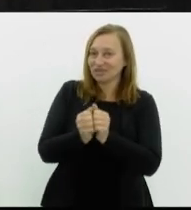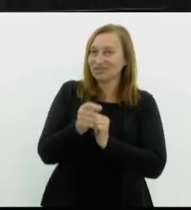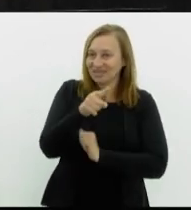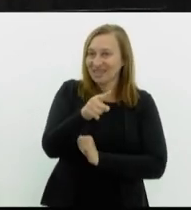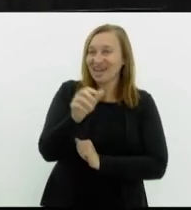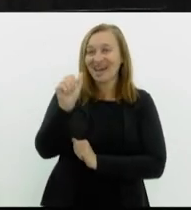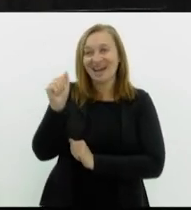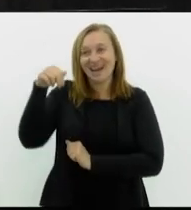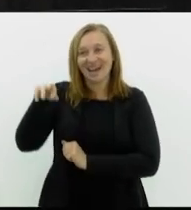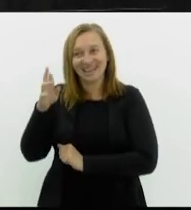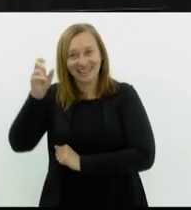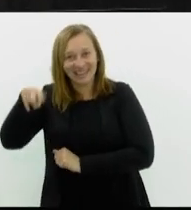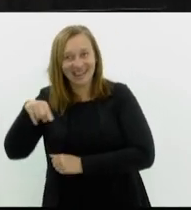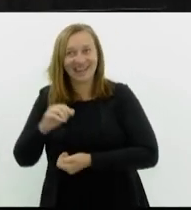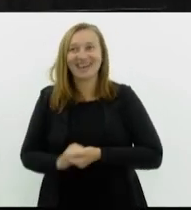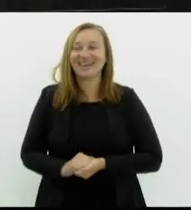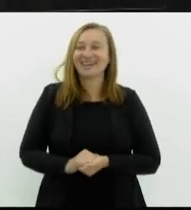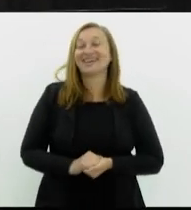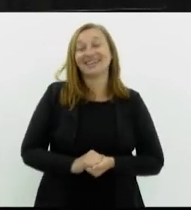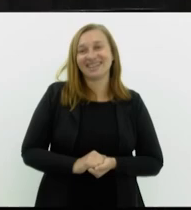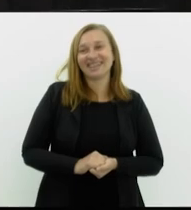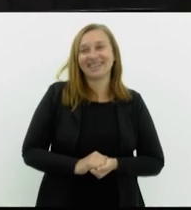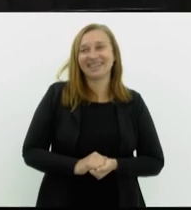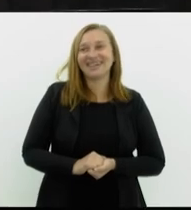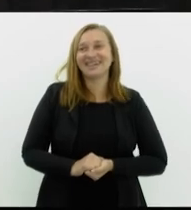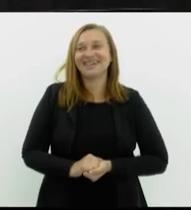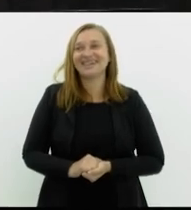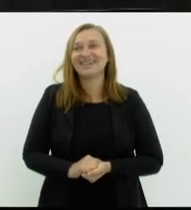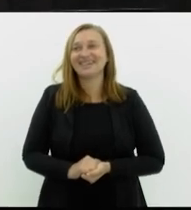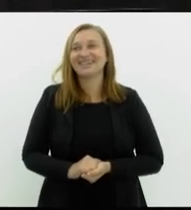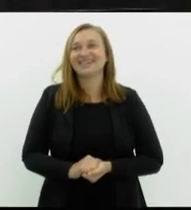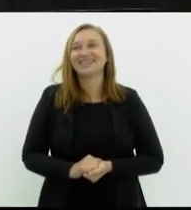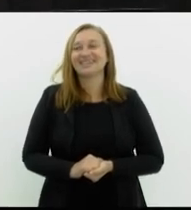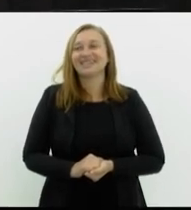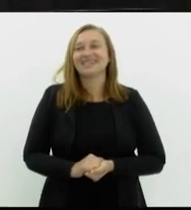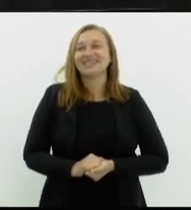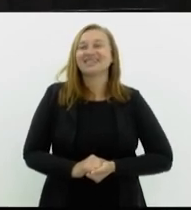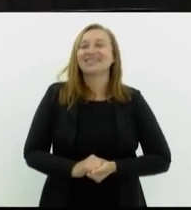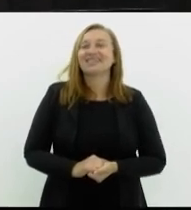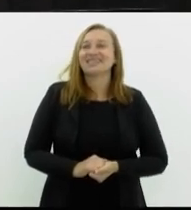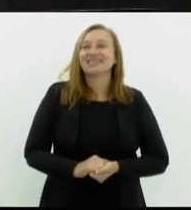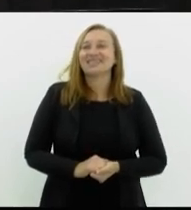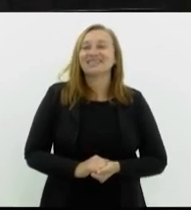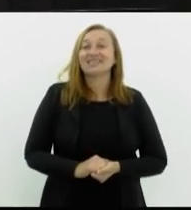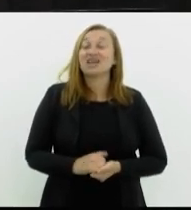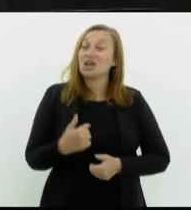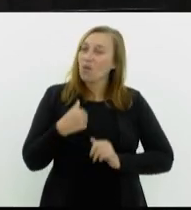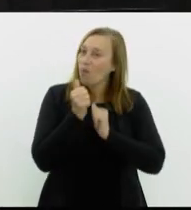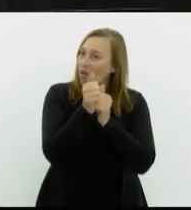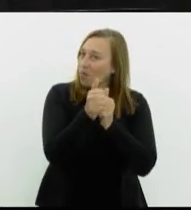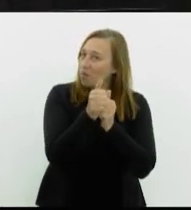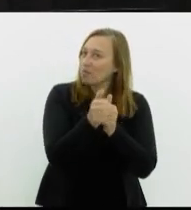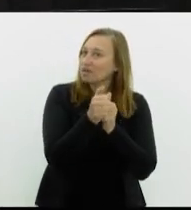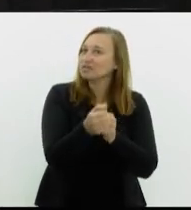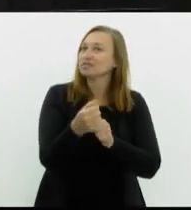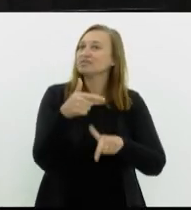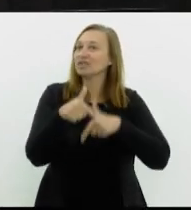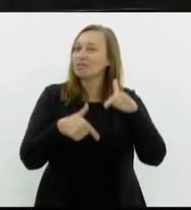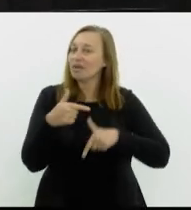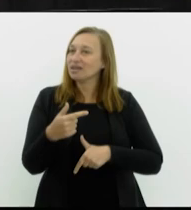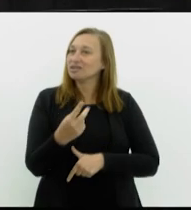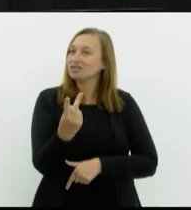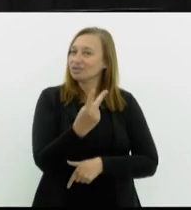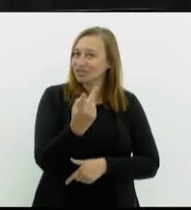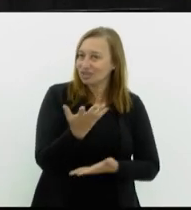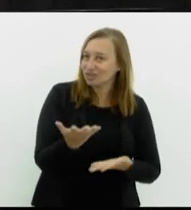irmão. Não é de maçonaria, é irmão mesmo, né? Porque tem irmão de maçonaria, é irmão mesmo. E eu acompanho o trabalho de vocês. Estão fazendo um